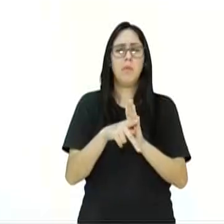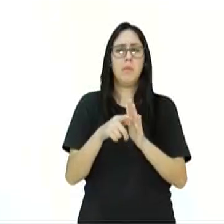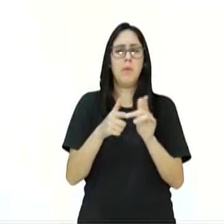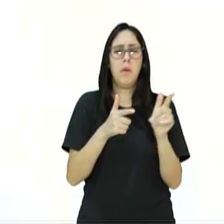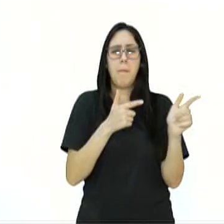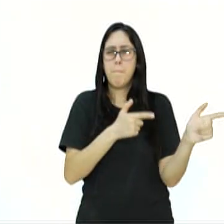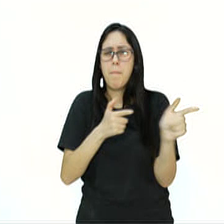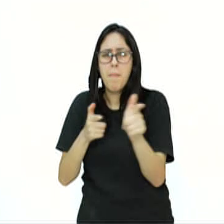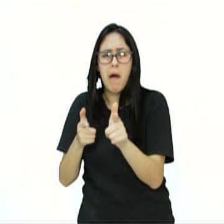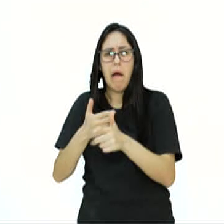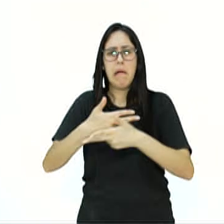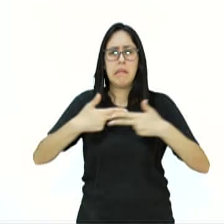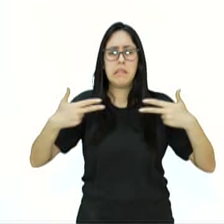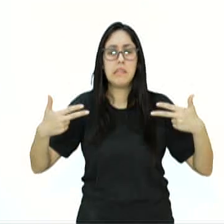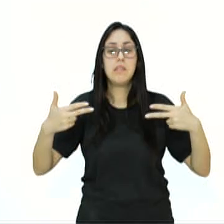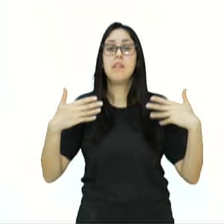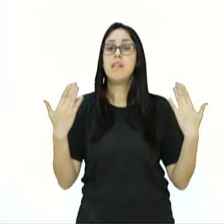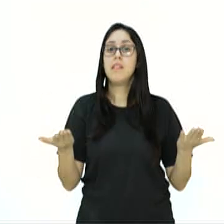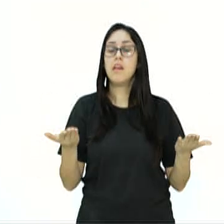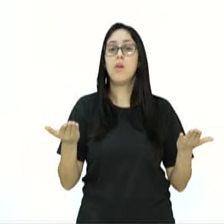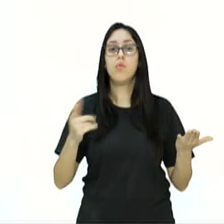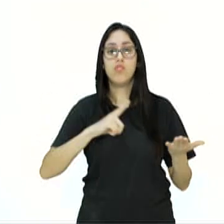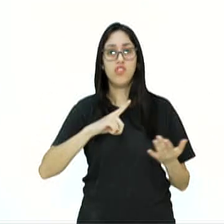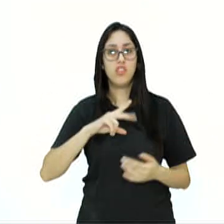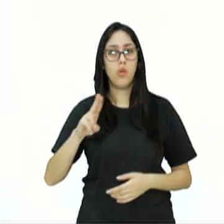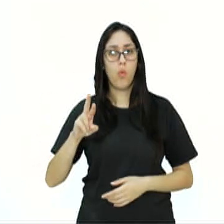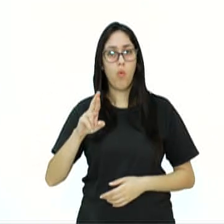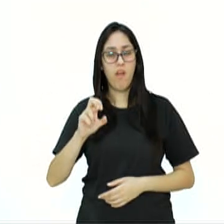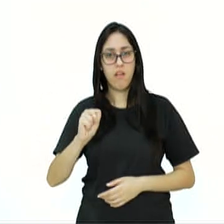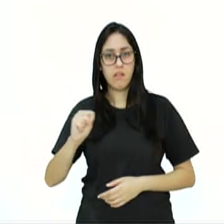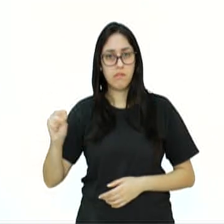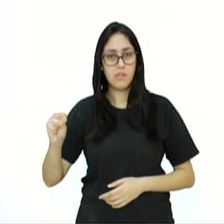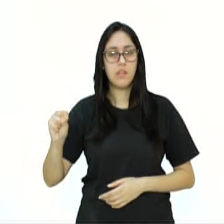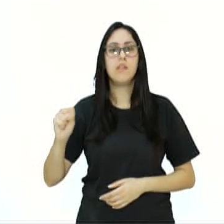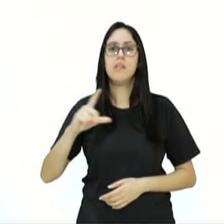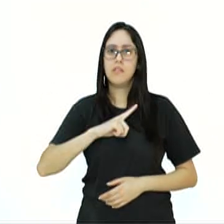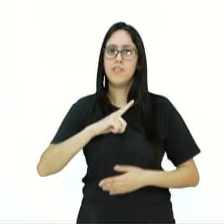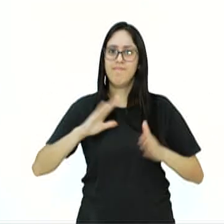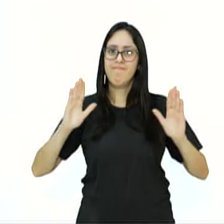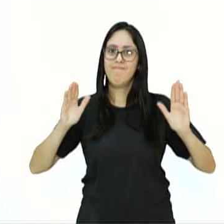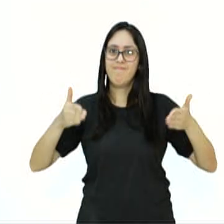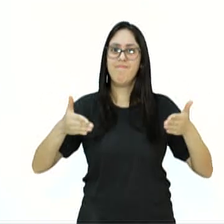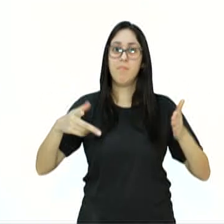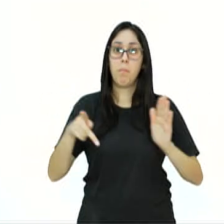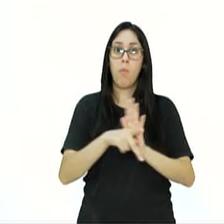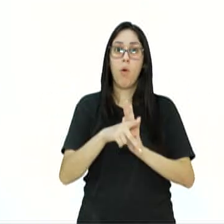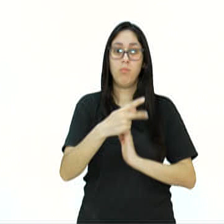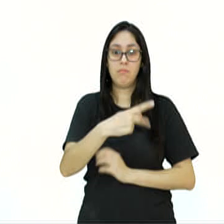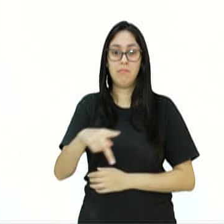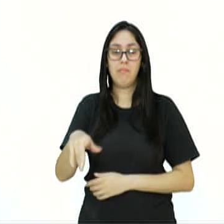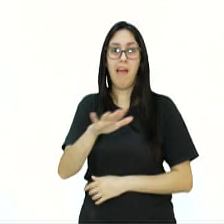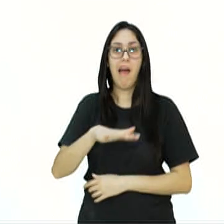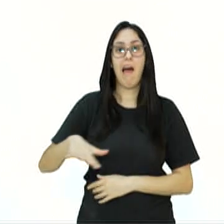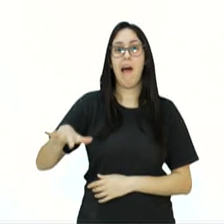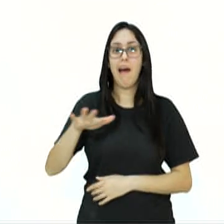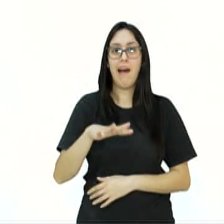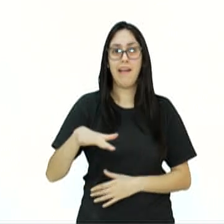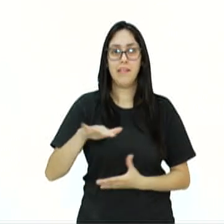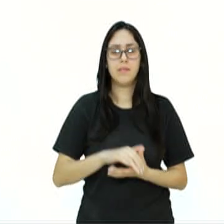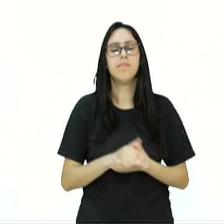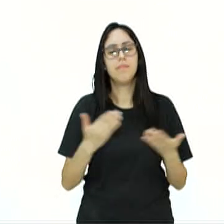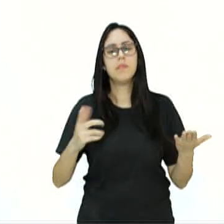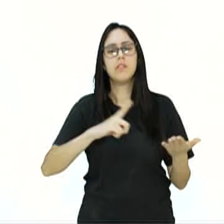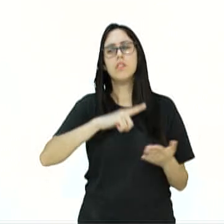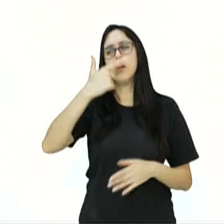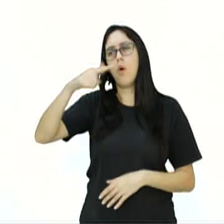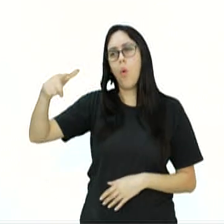então os investimentos na União Soviética, eles eram em grande parte dedicados a essas áreas, né? E daí, as